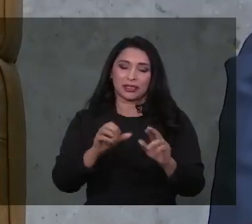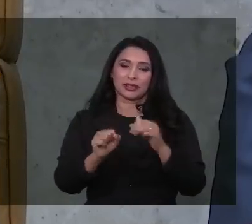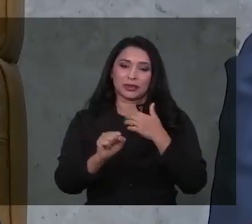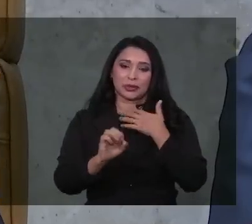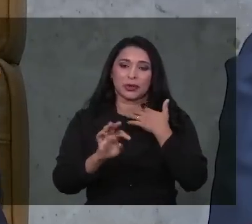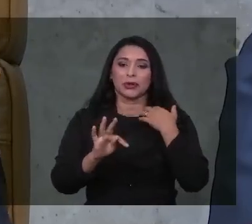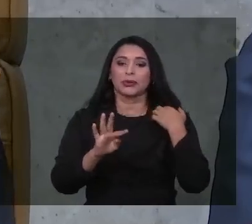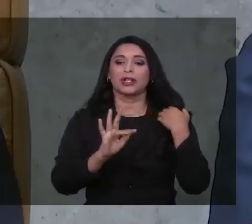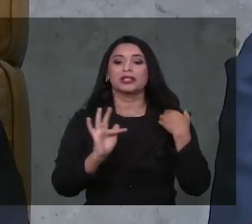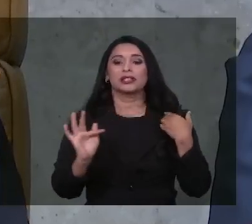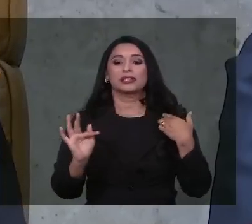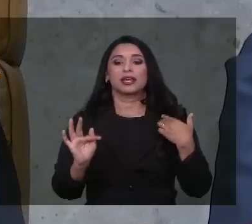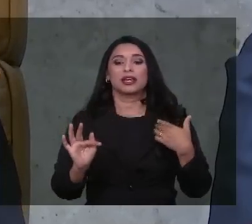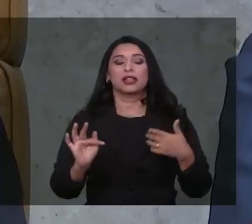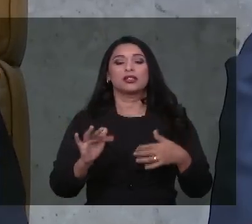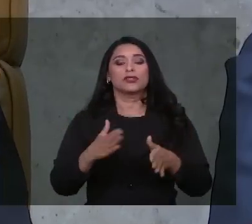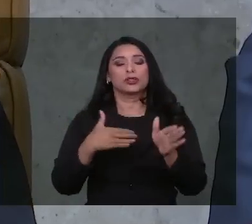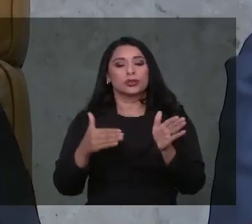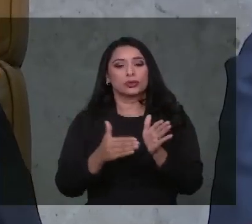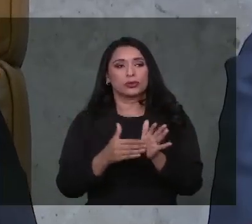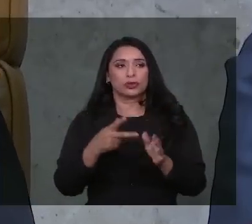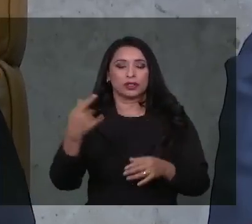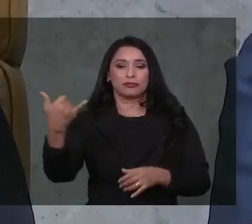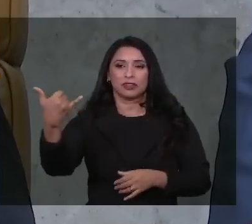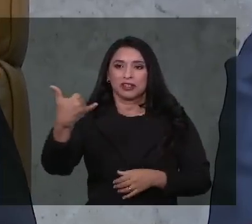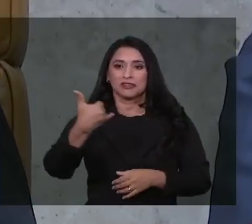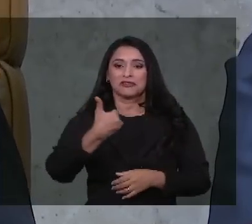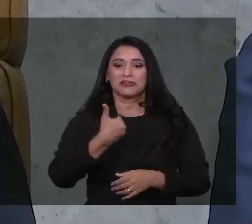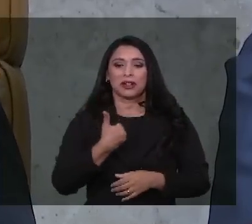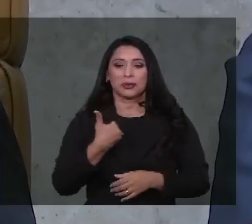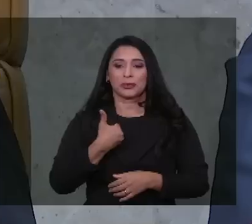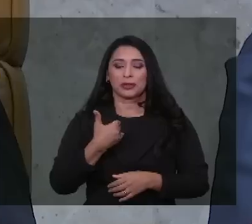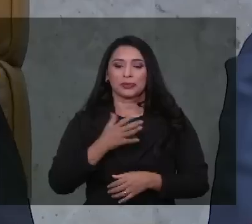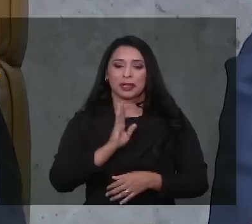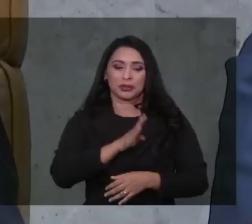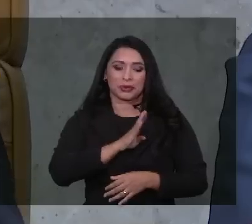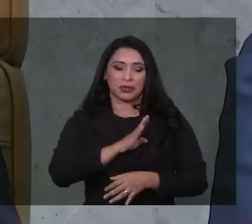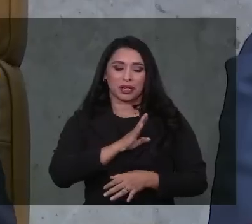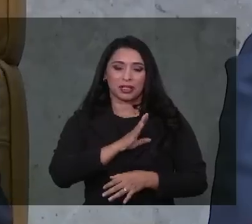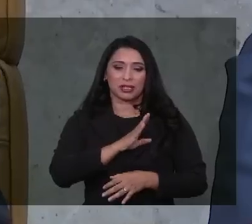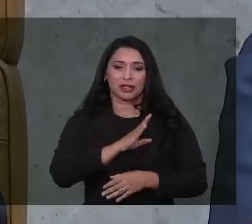e as palavras generosas a mim dirigidas e que guardarei no coração.